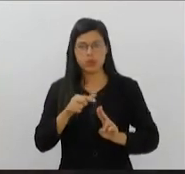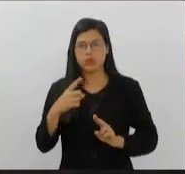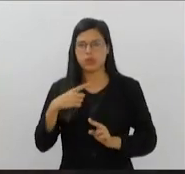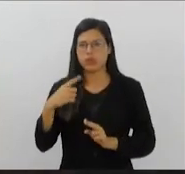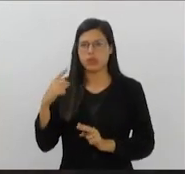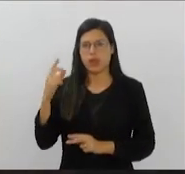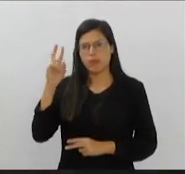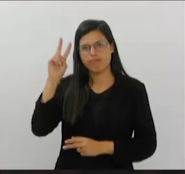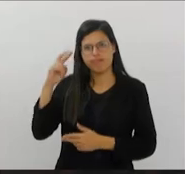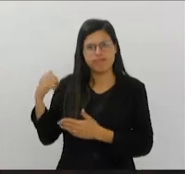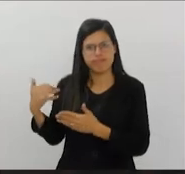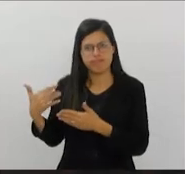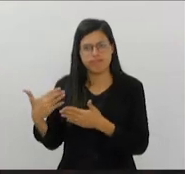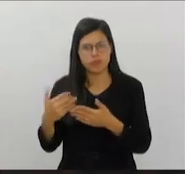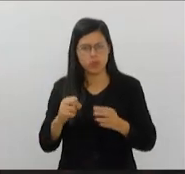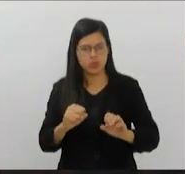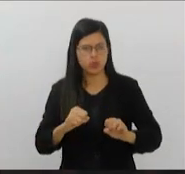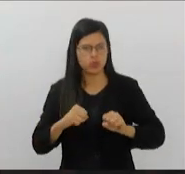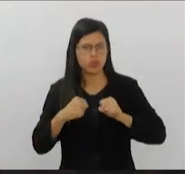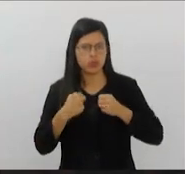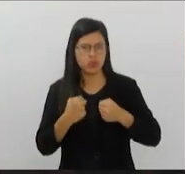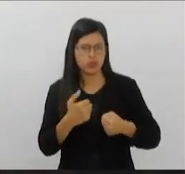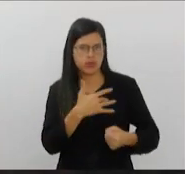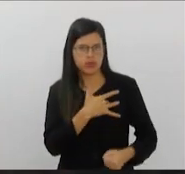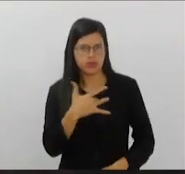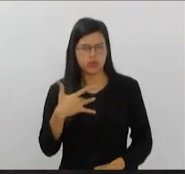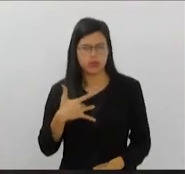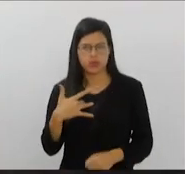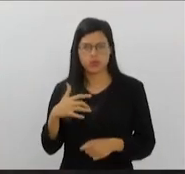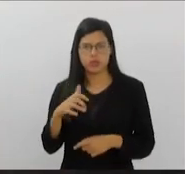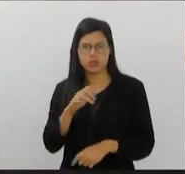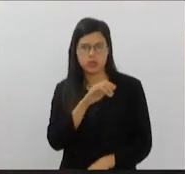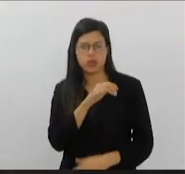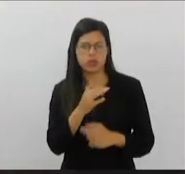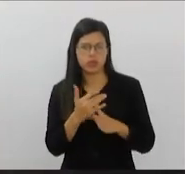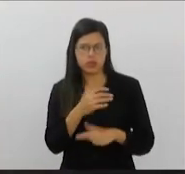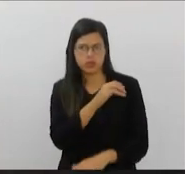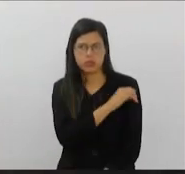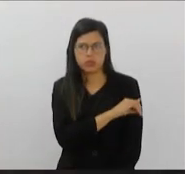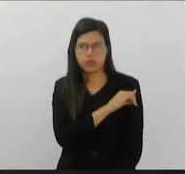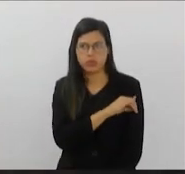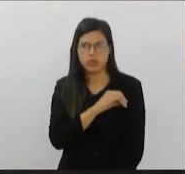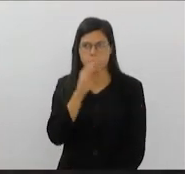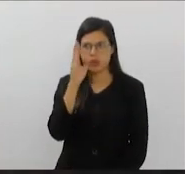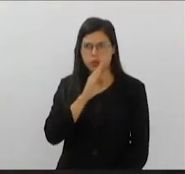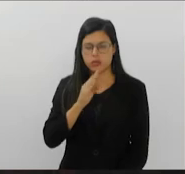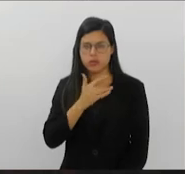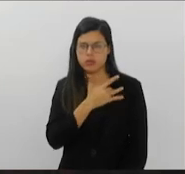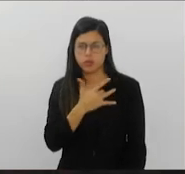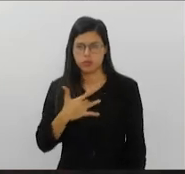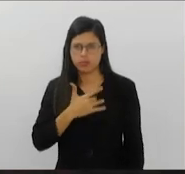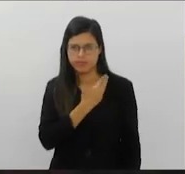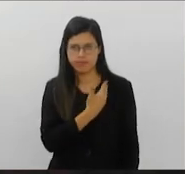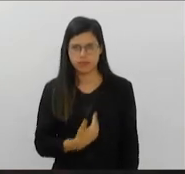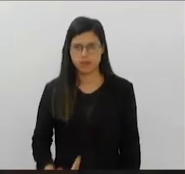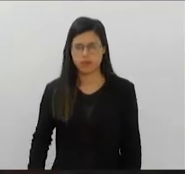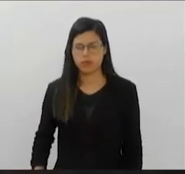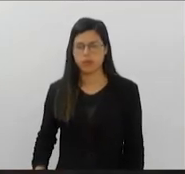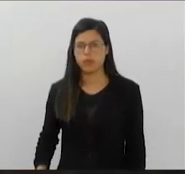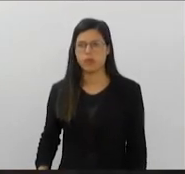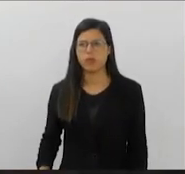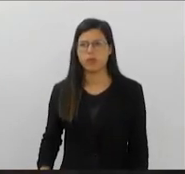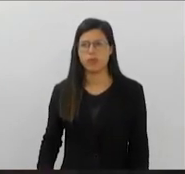de dedicação à saúde da cidade do Rio de Janeiro, do nosso país, saúde pública, que tem isso na sua